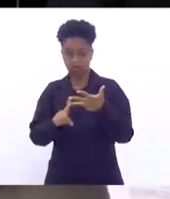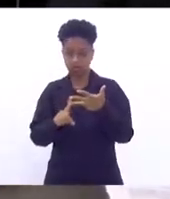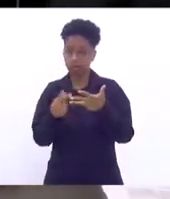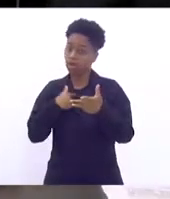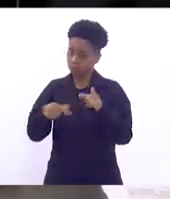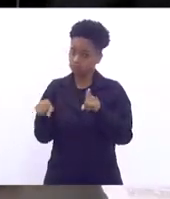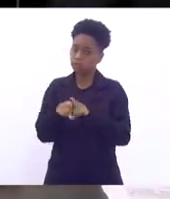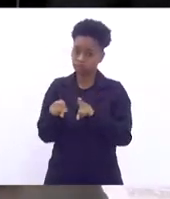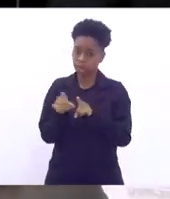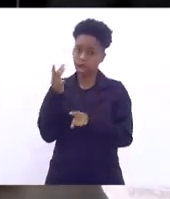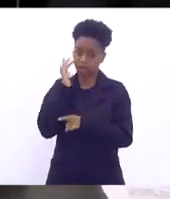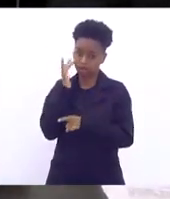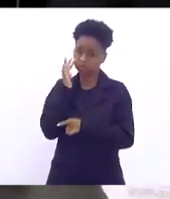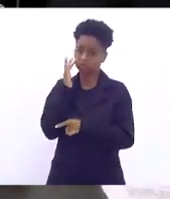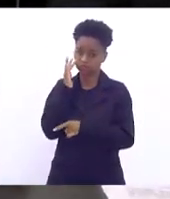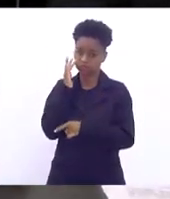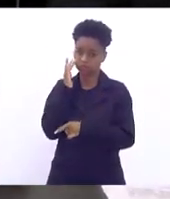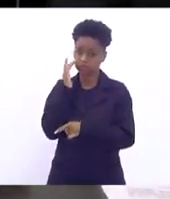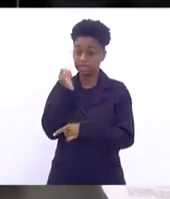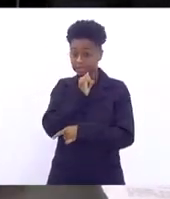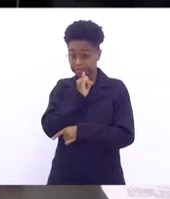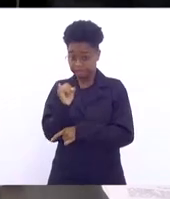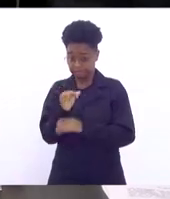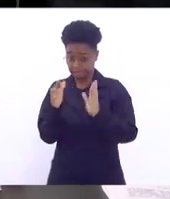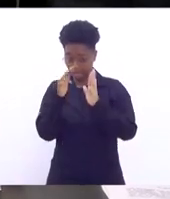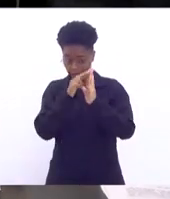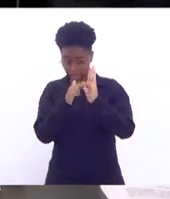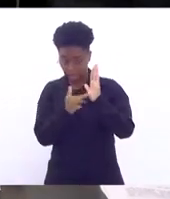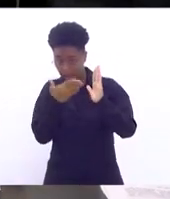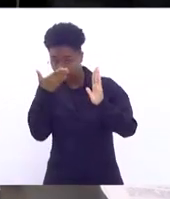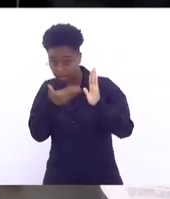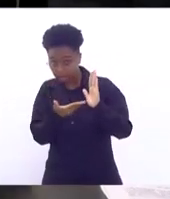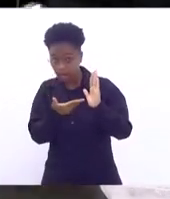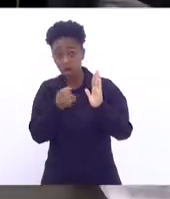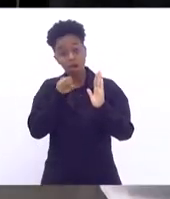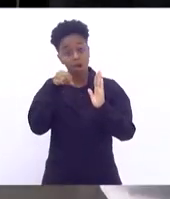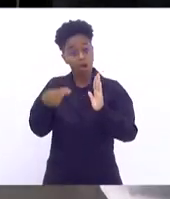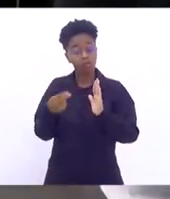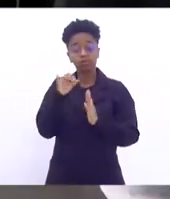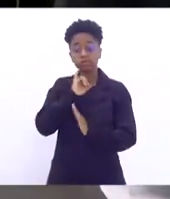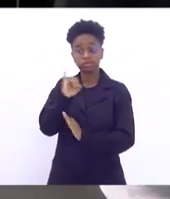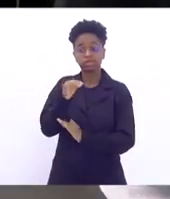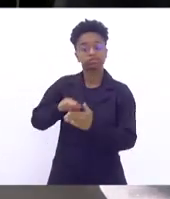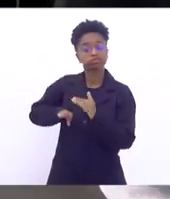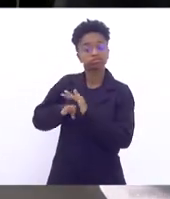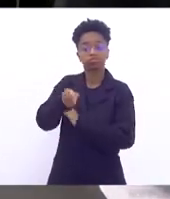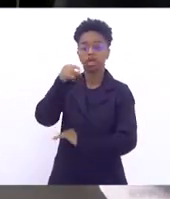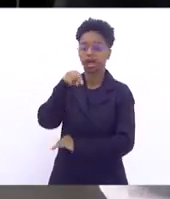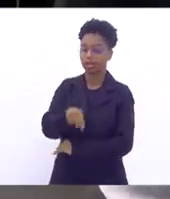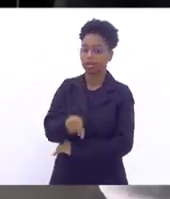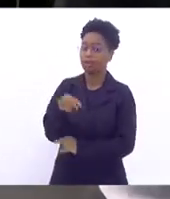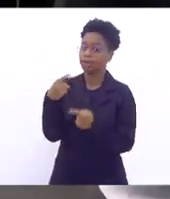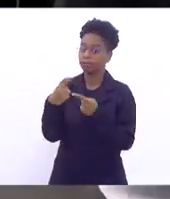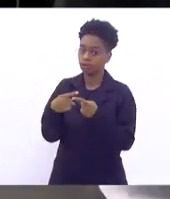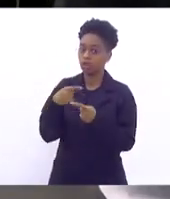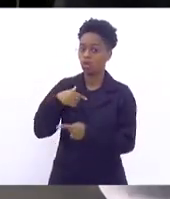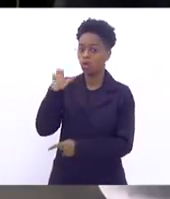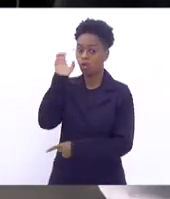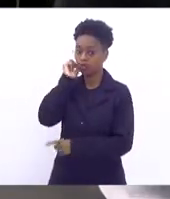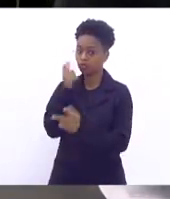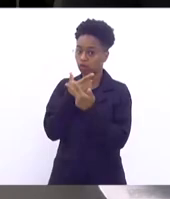também acho se tá na regra ou até mesmo se é uma prática da casa porque eu ouvi